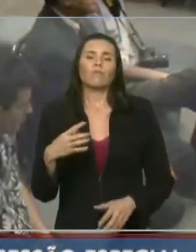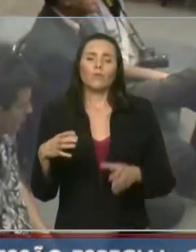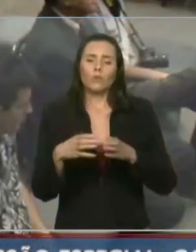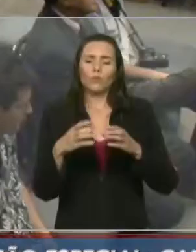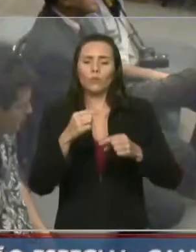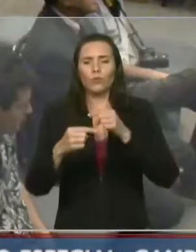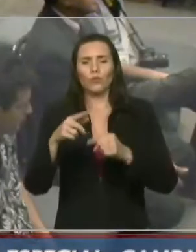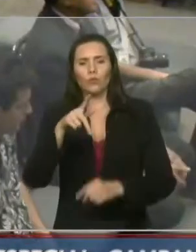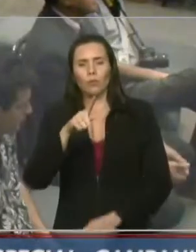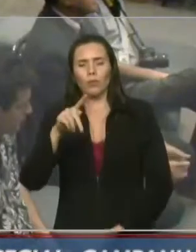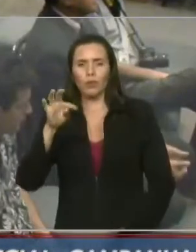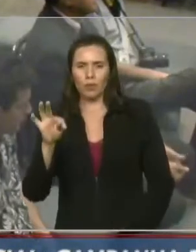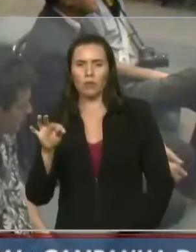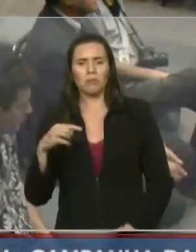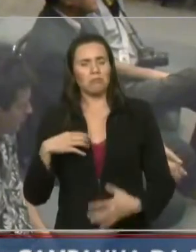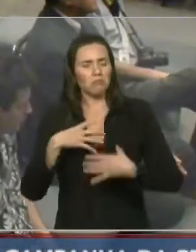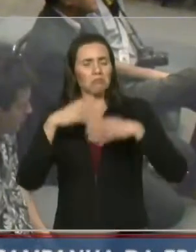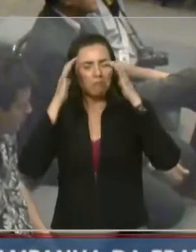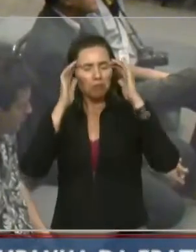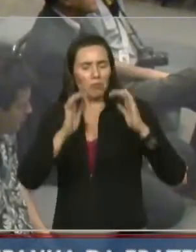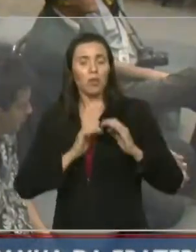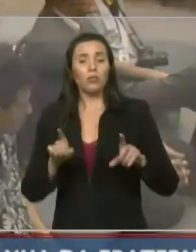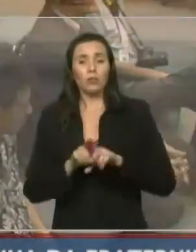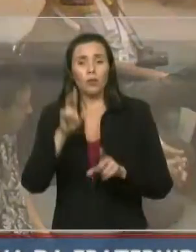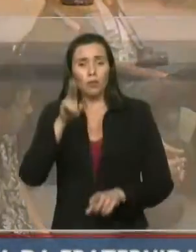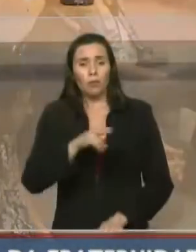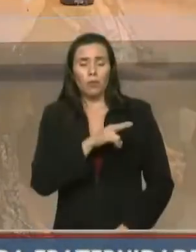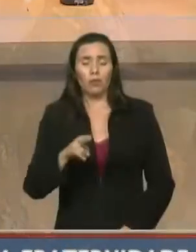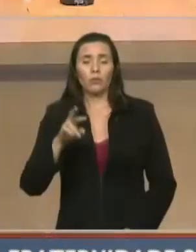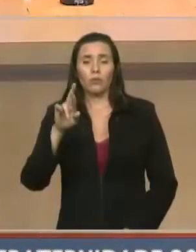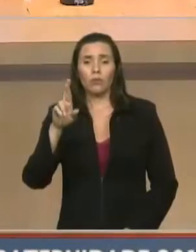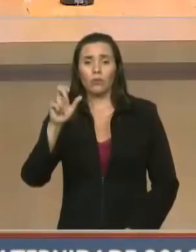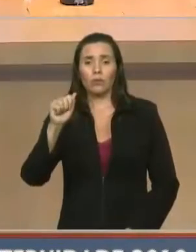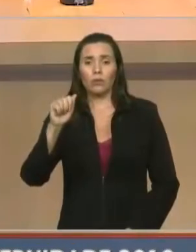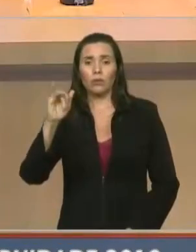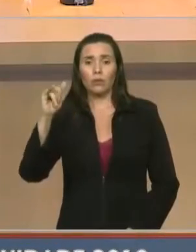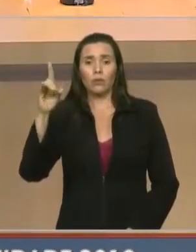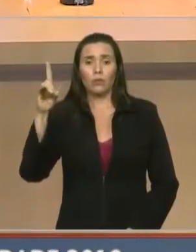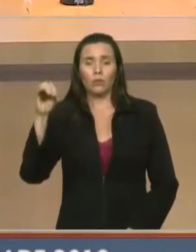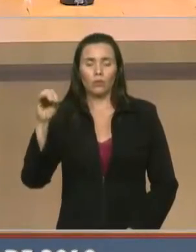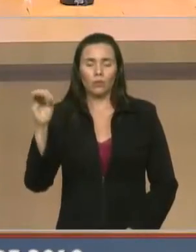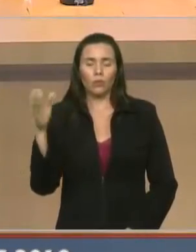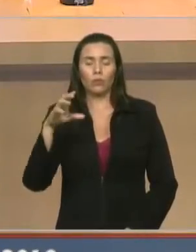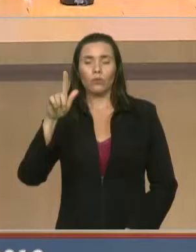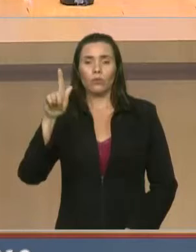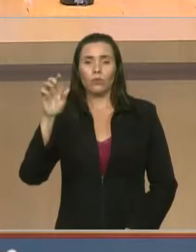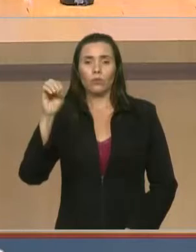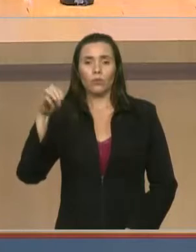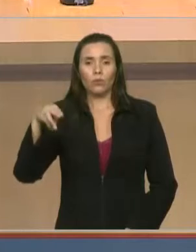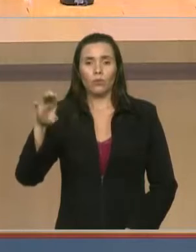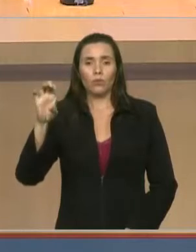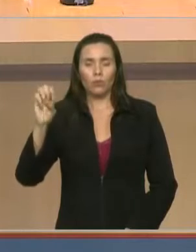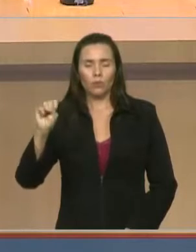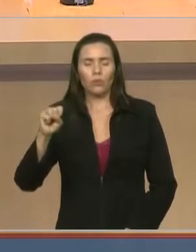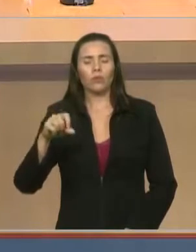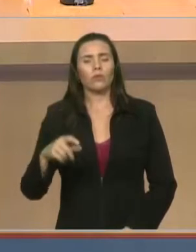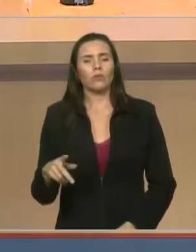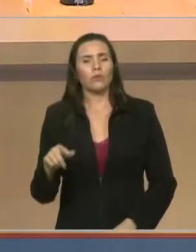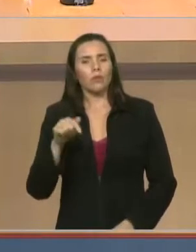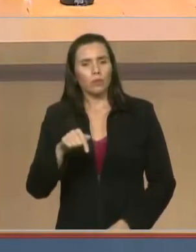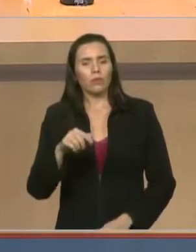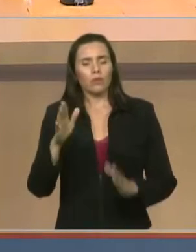e o padre Raimundo Gomes Meireles, chanceler da Arquidiocese de São Luís.